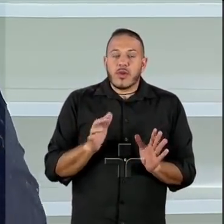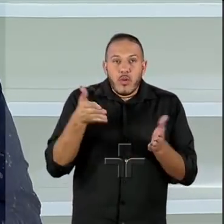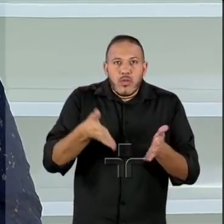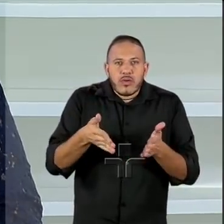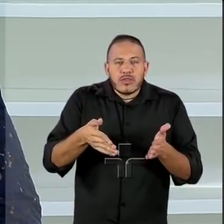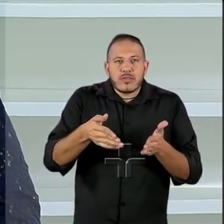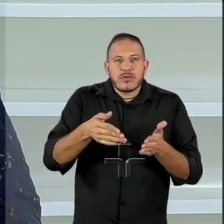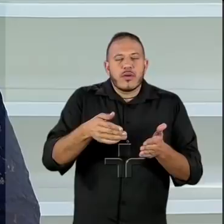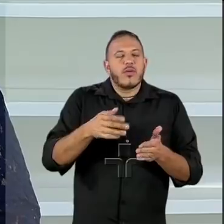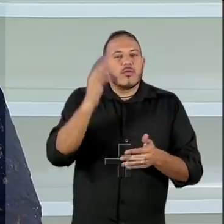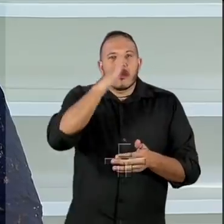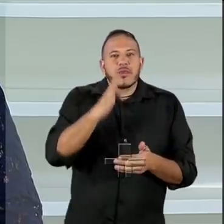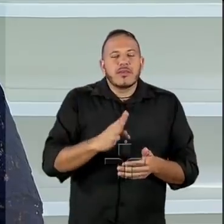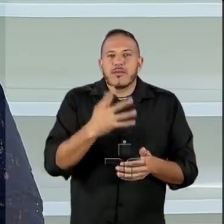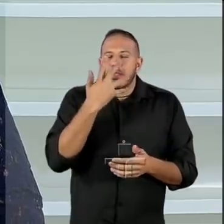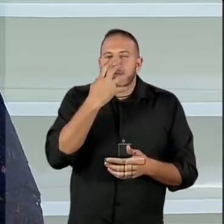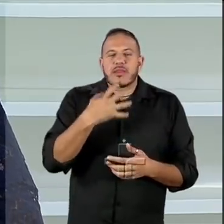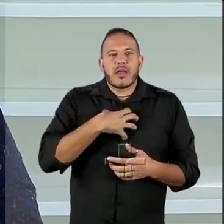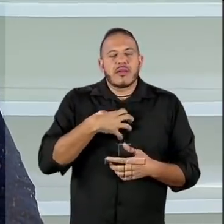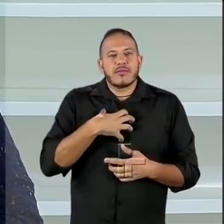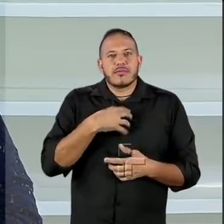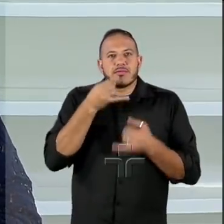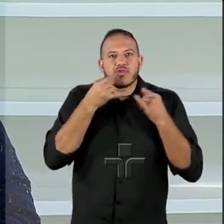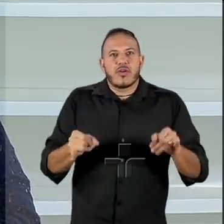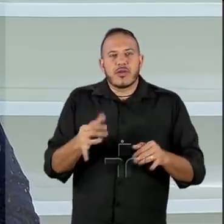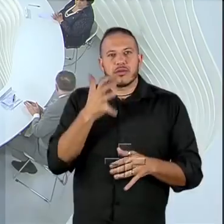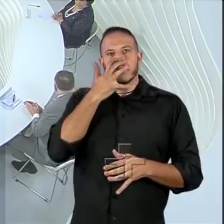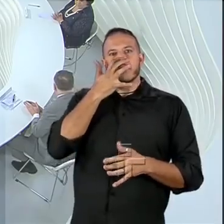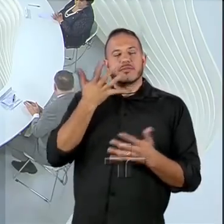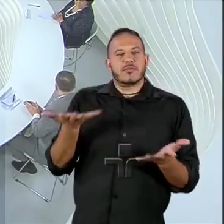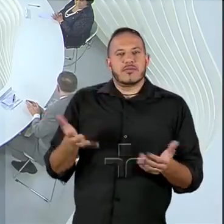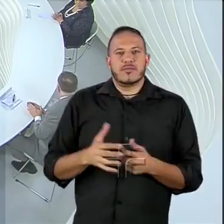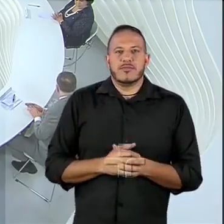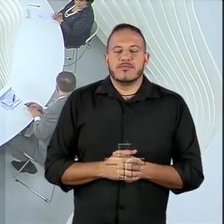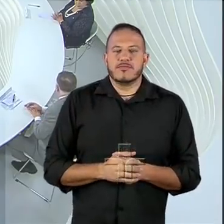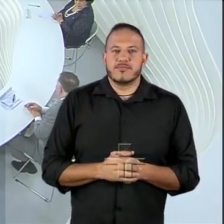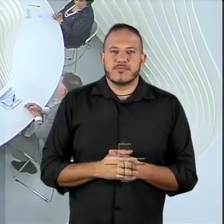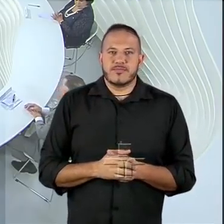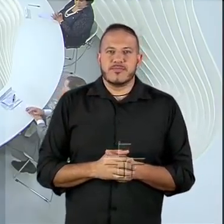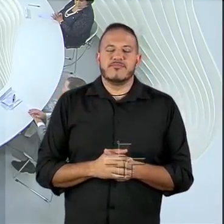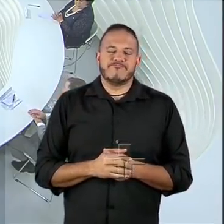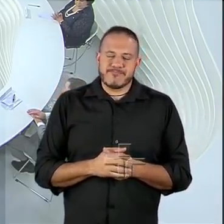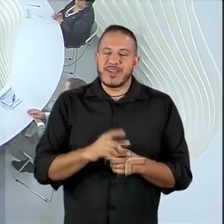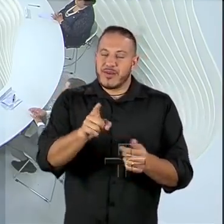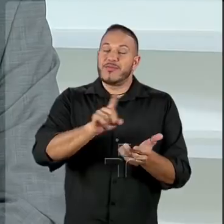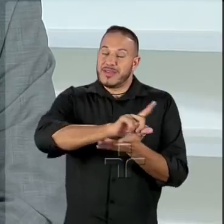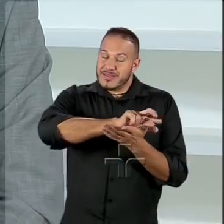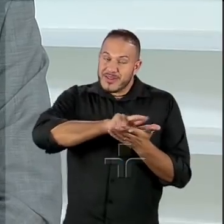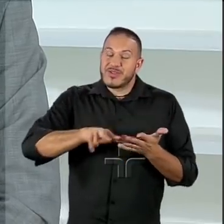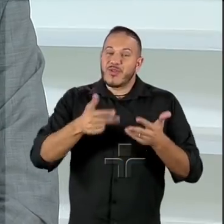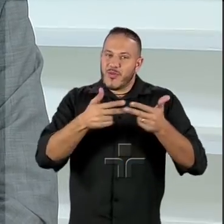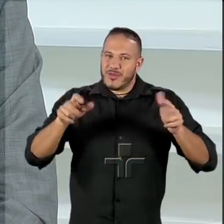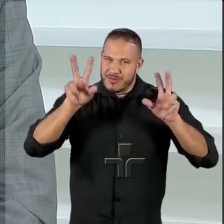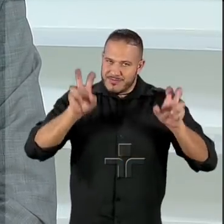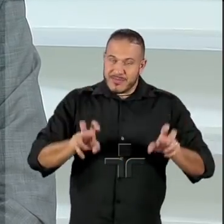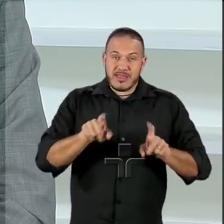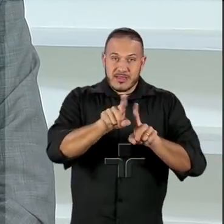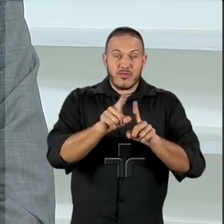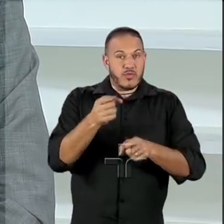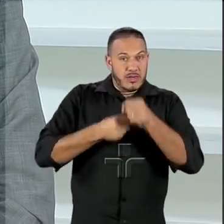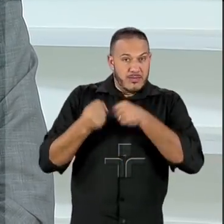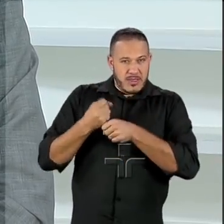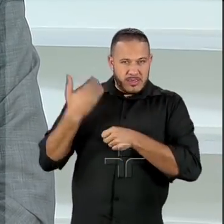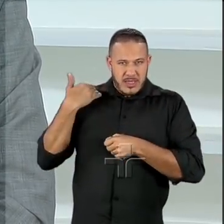está em perplexidade. Nós temos uma série de disfunções aí que precisam ser enfrentadas. Então, o ano passado, chegaram